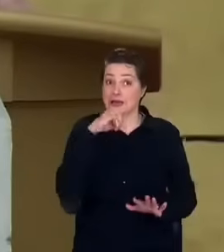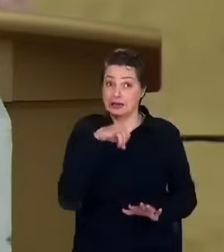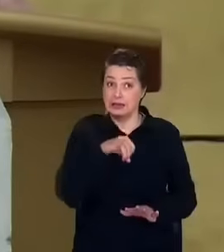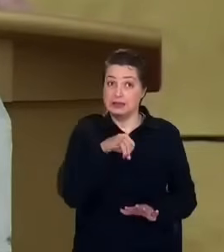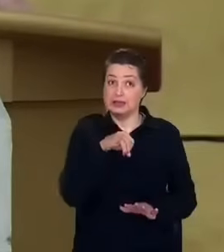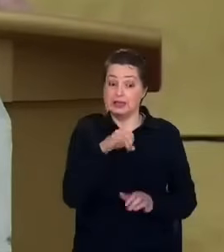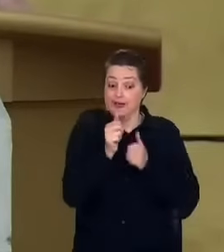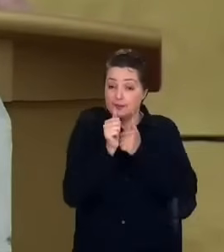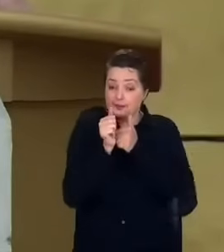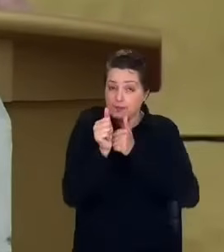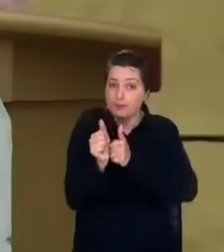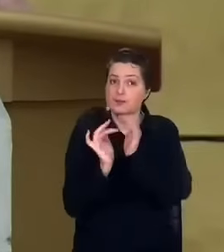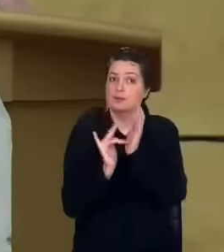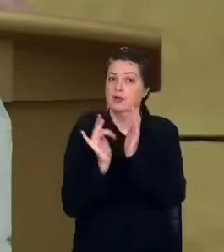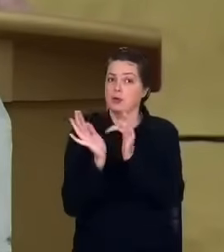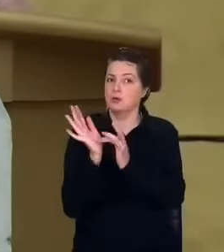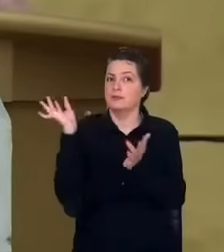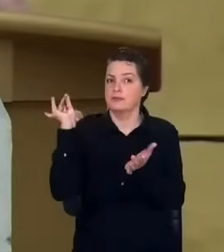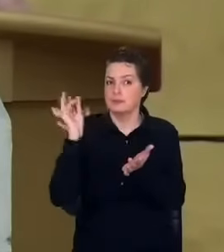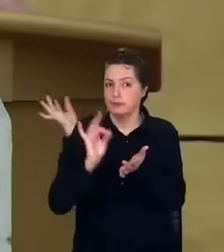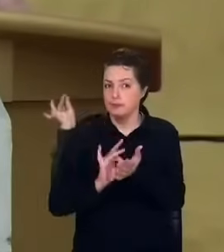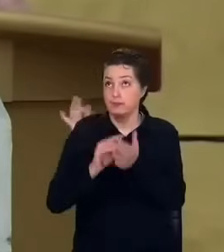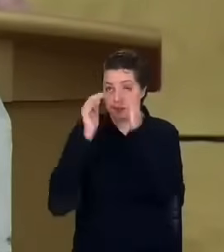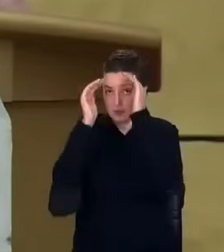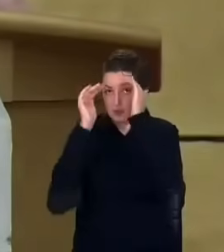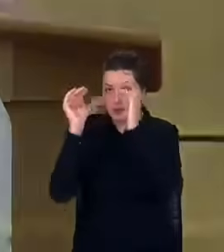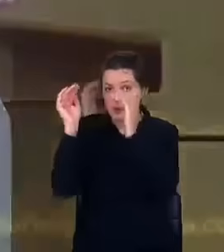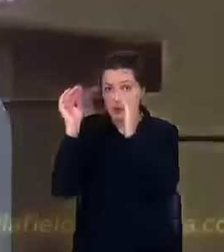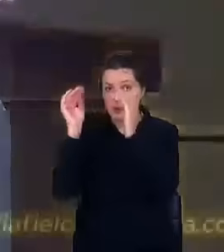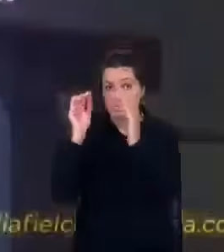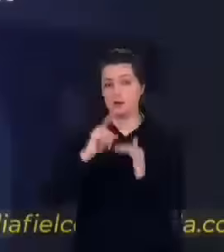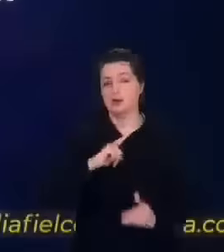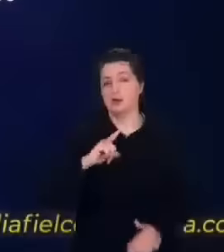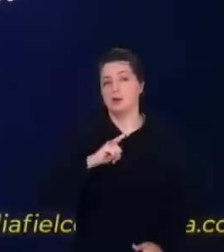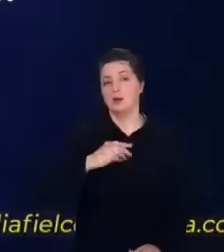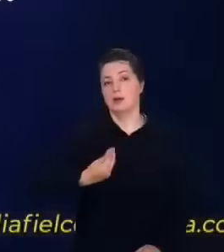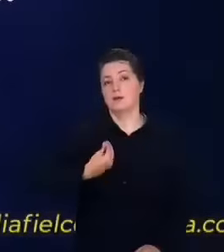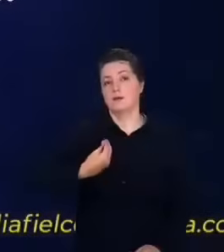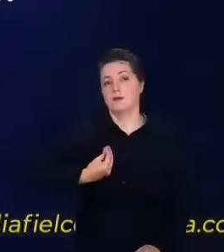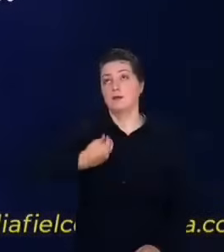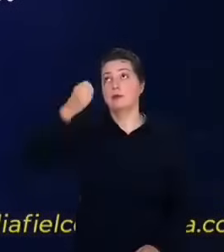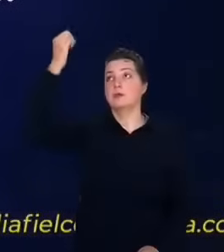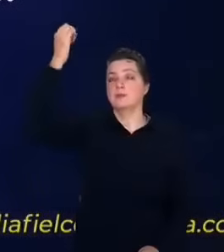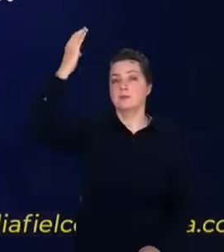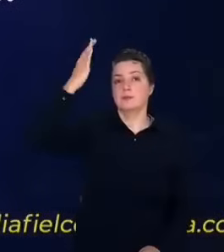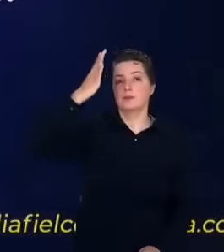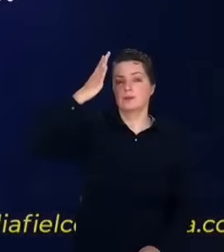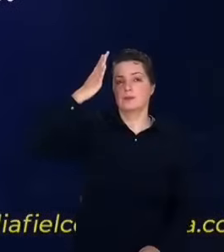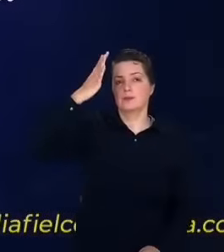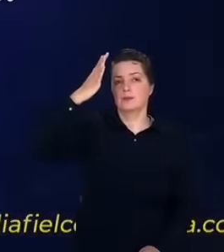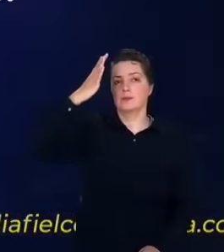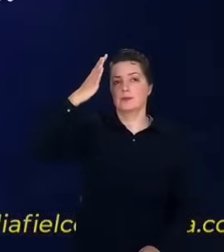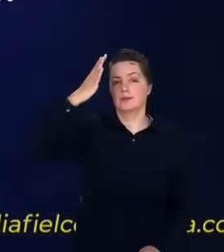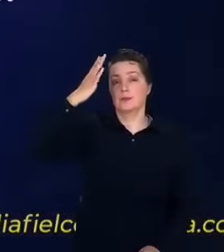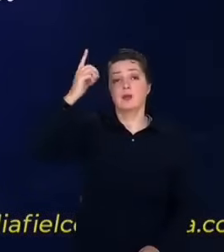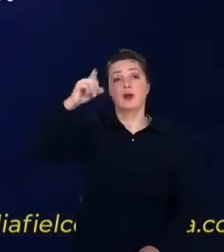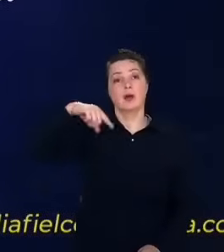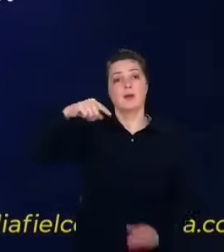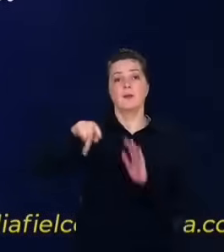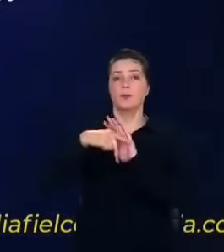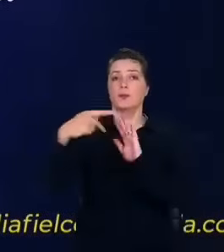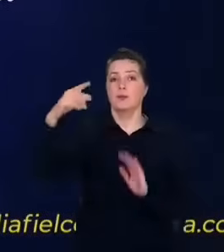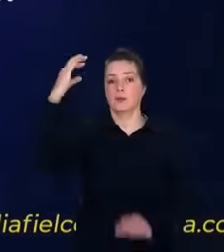verdade terá a luz da vida. Essa luz da vida é o Espírito